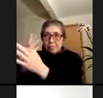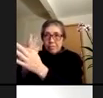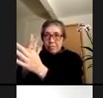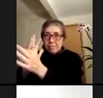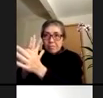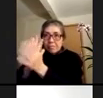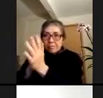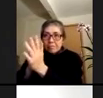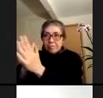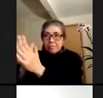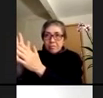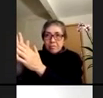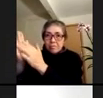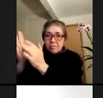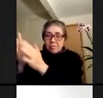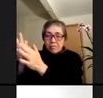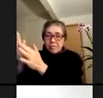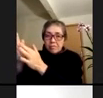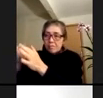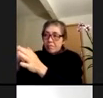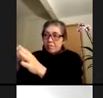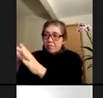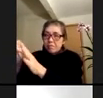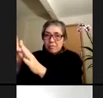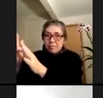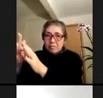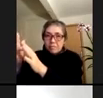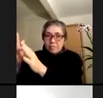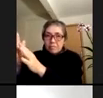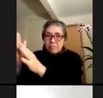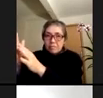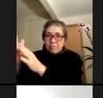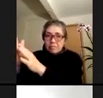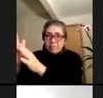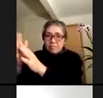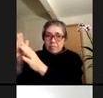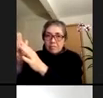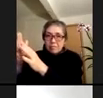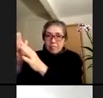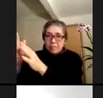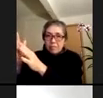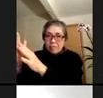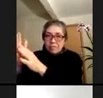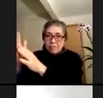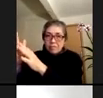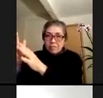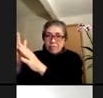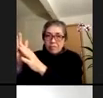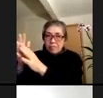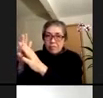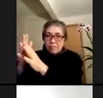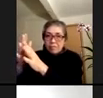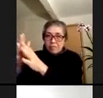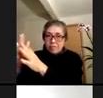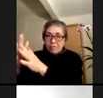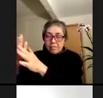Para vocês terem uma ideia, eu trago alguns dados do Ministério da Saúde que não são tão atuais, de 2018, sobre